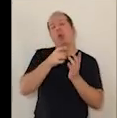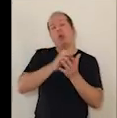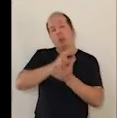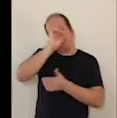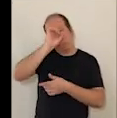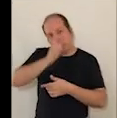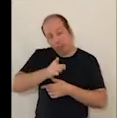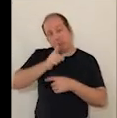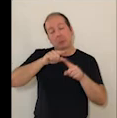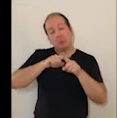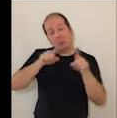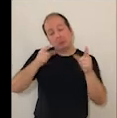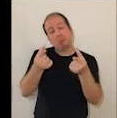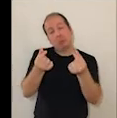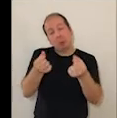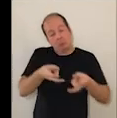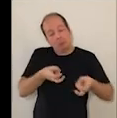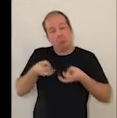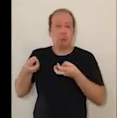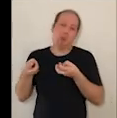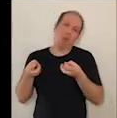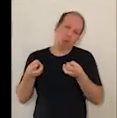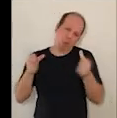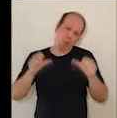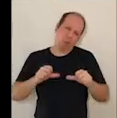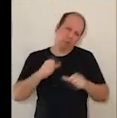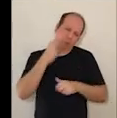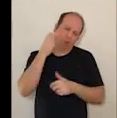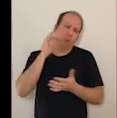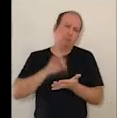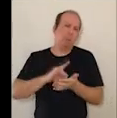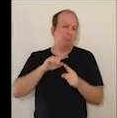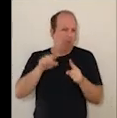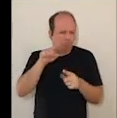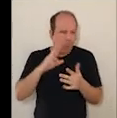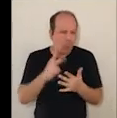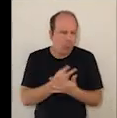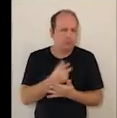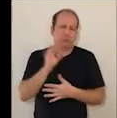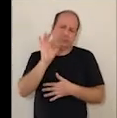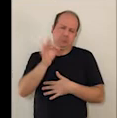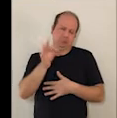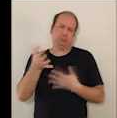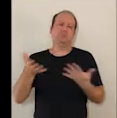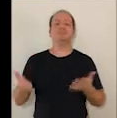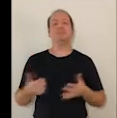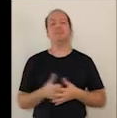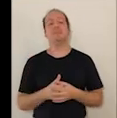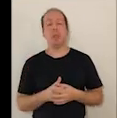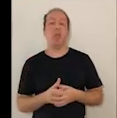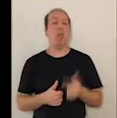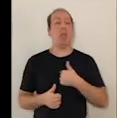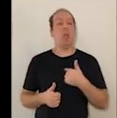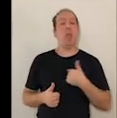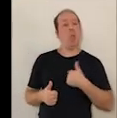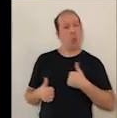dinheiro, como um alcoviteiro qualquer. Mas não é esse o caso, certo? Eu é que